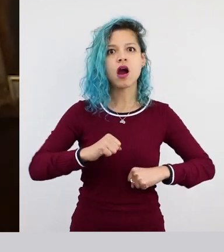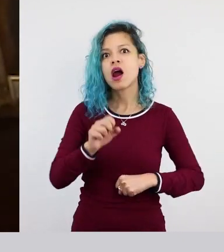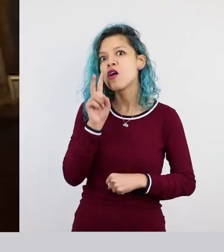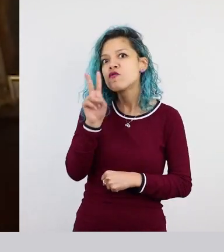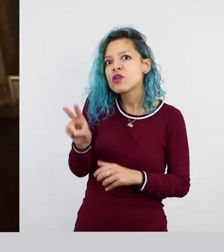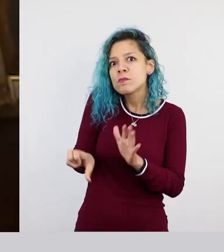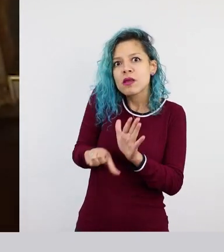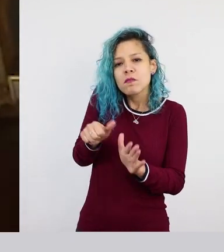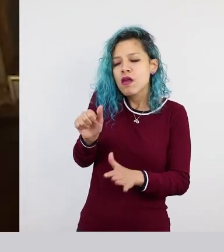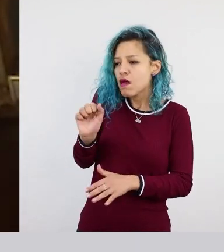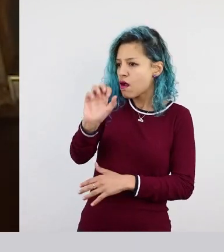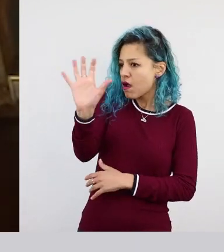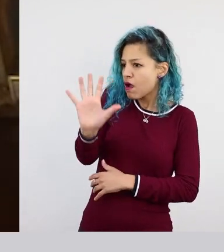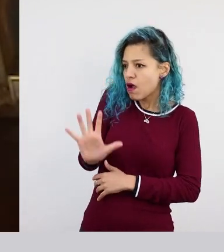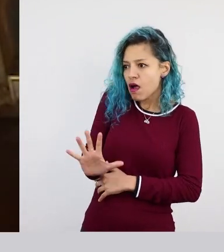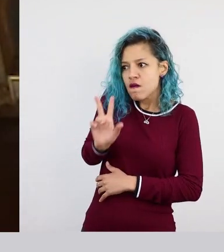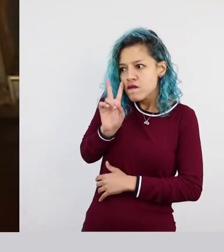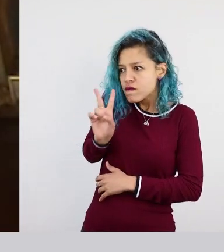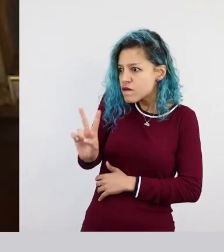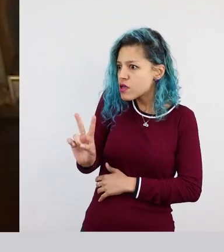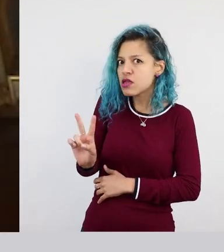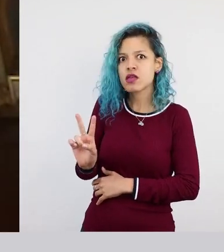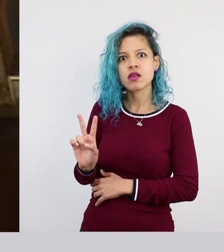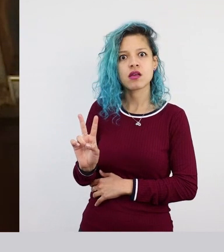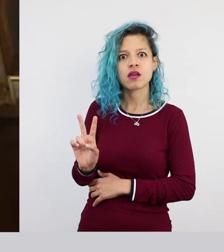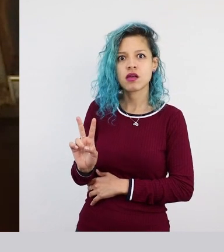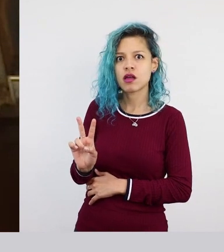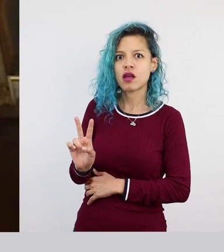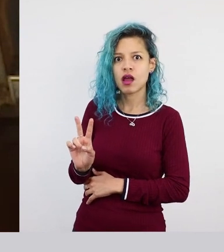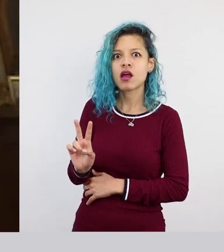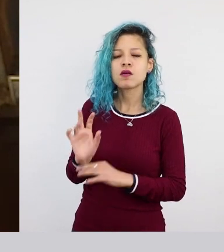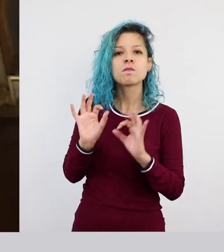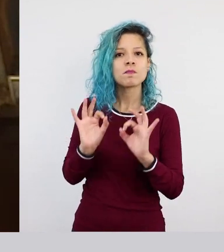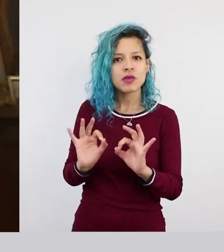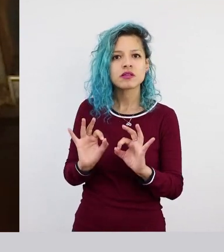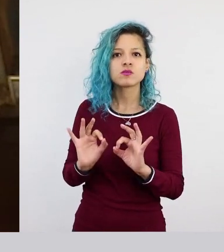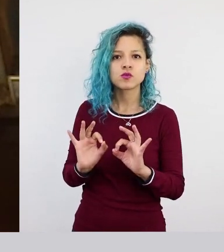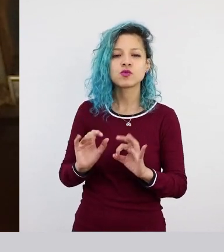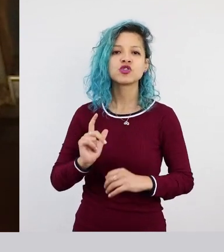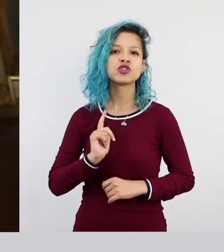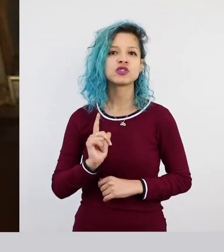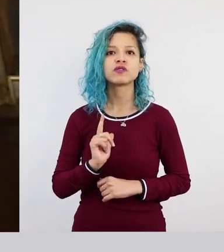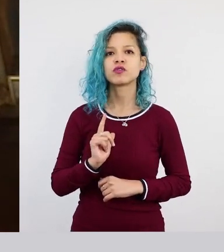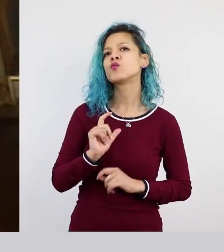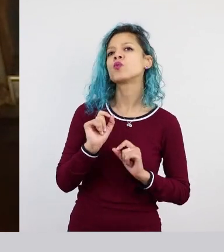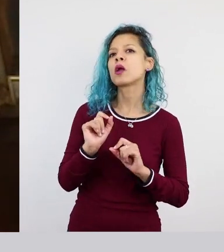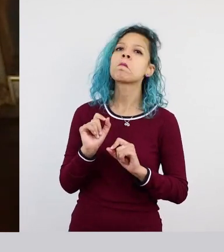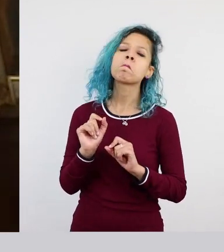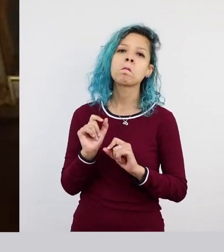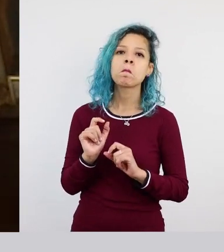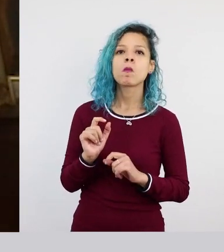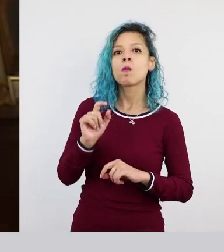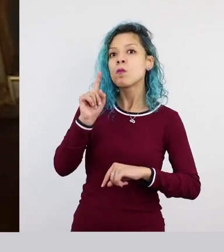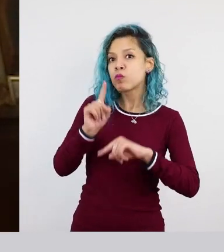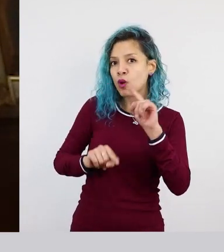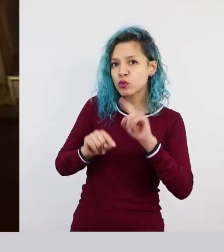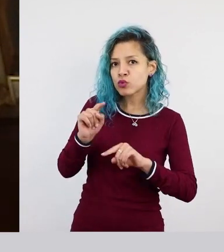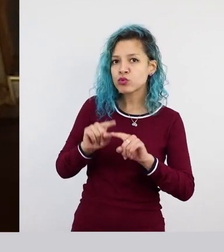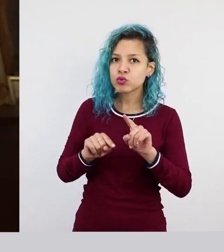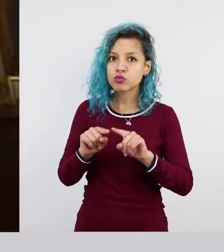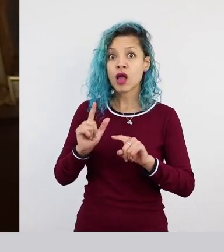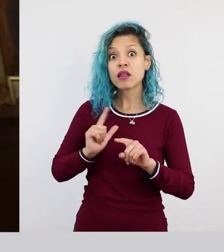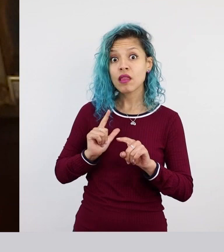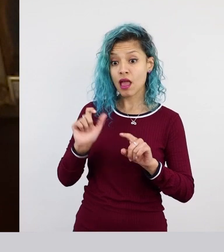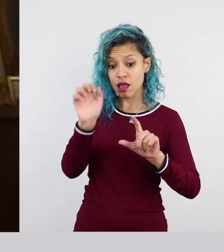vez a imagem da Divine, a primeira vez que eu tive acesso a um produto que tinha